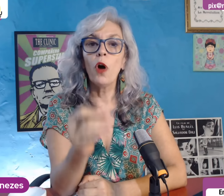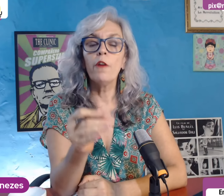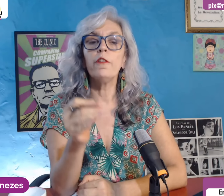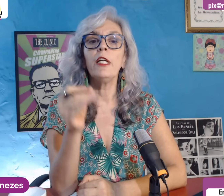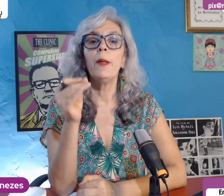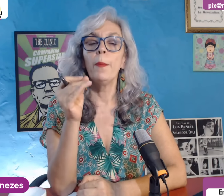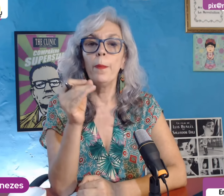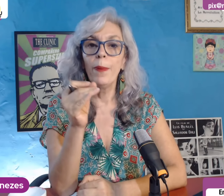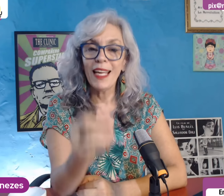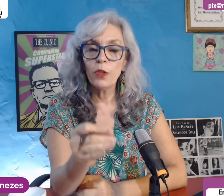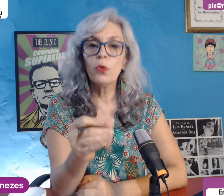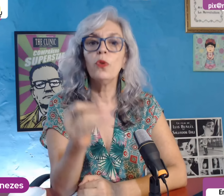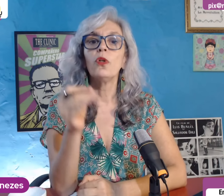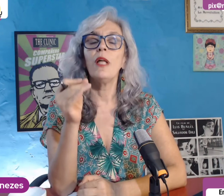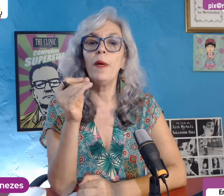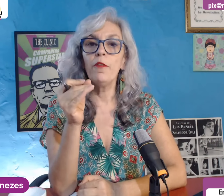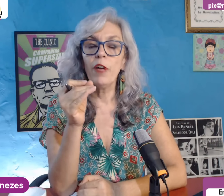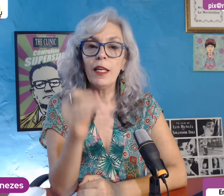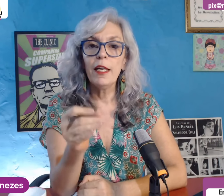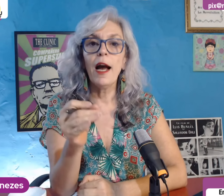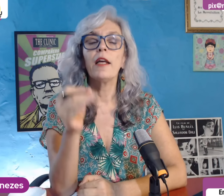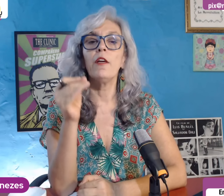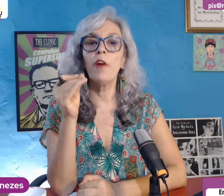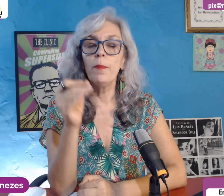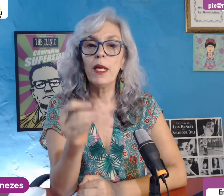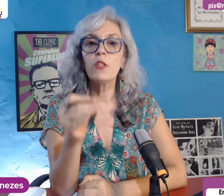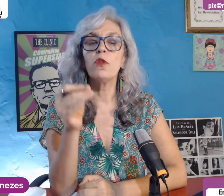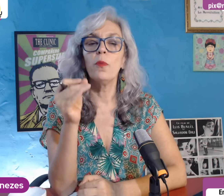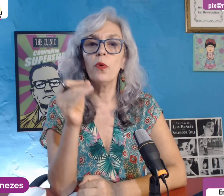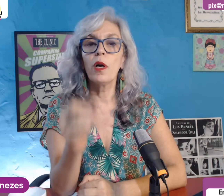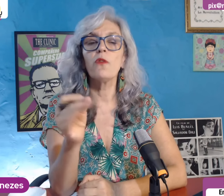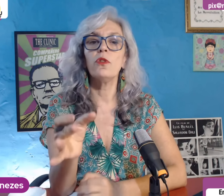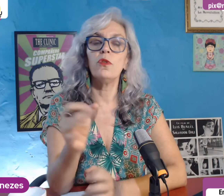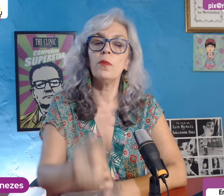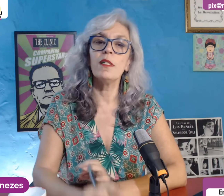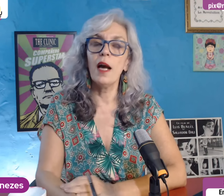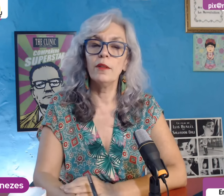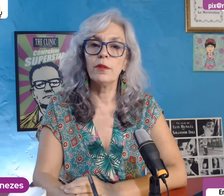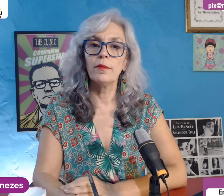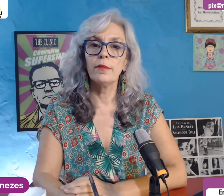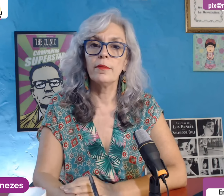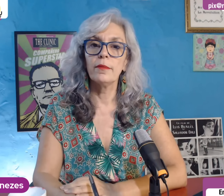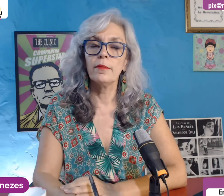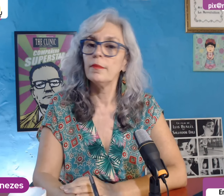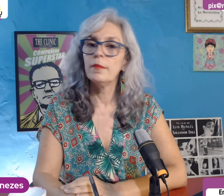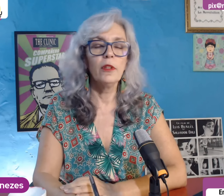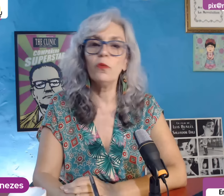com o jovem preto da periferia que vai preso por causa de um baseado.